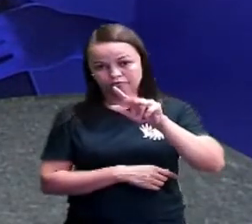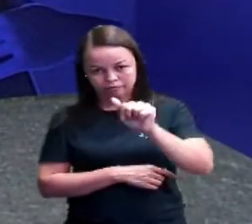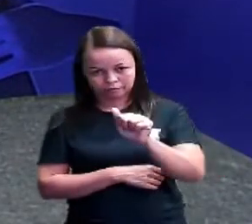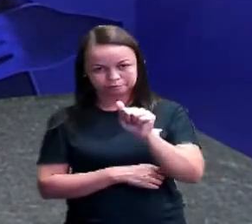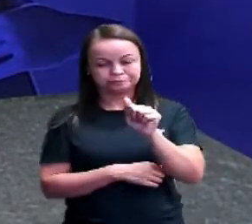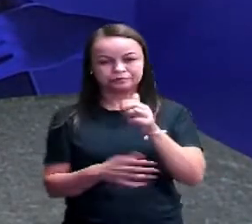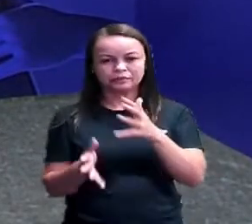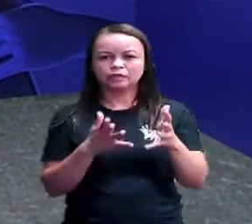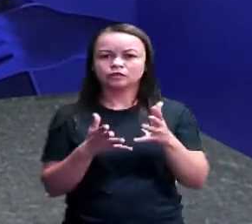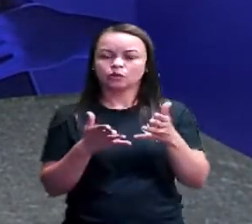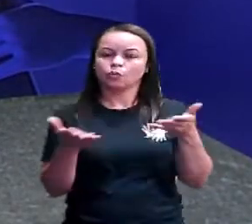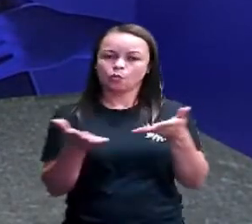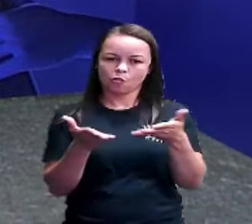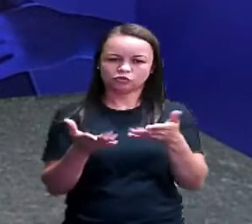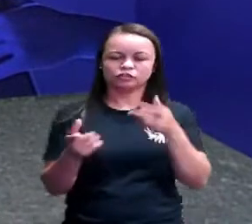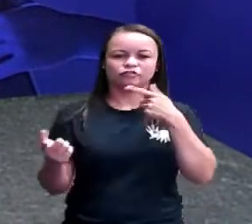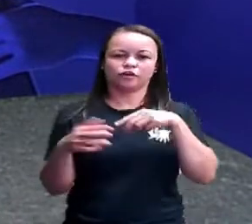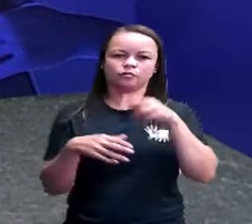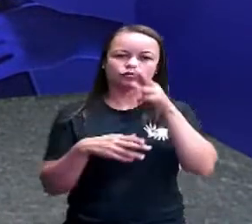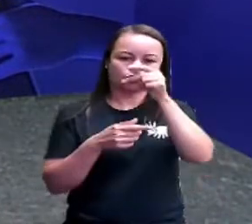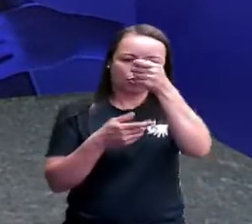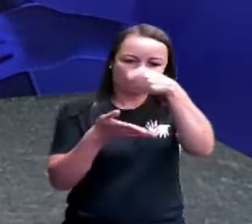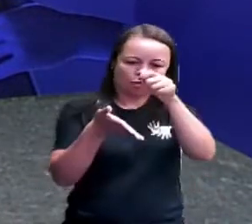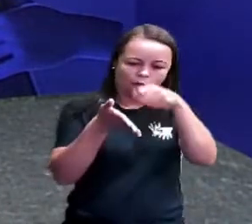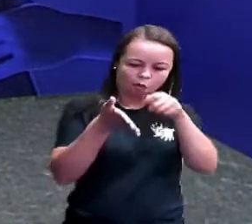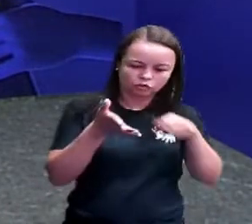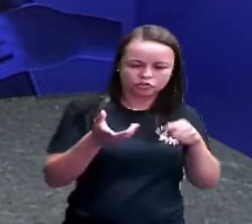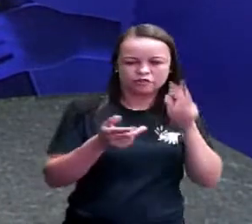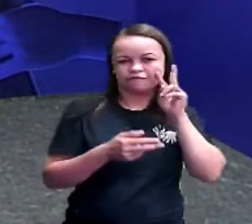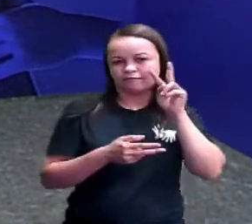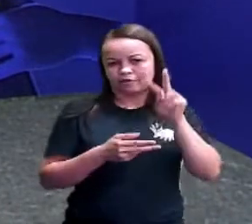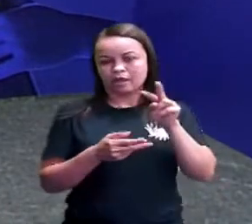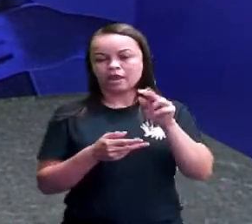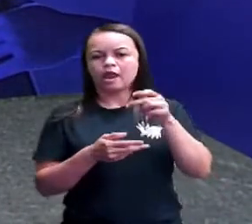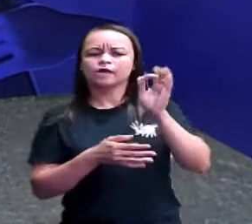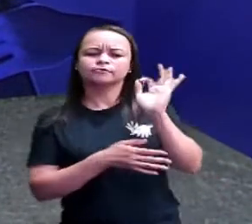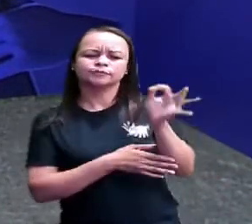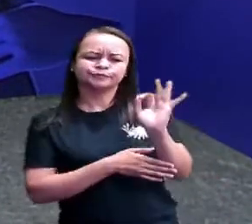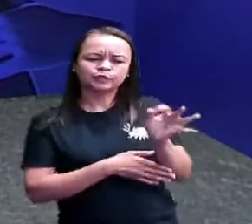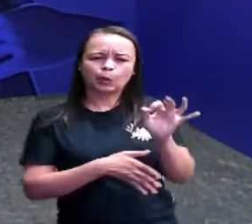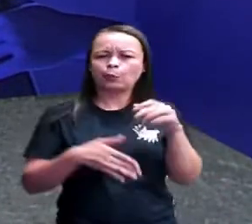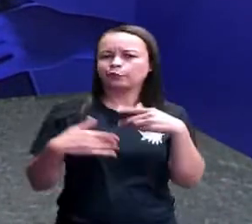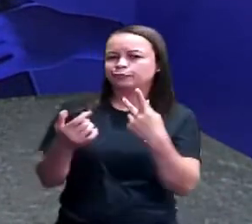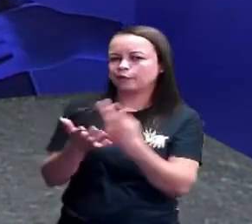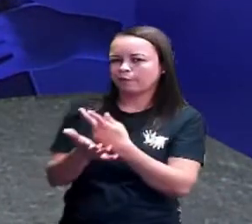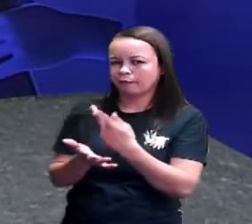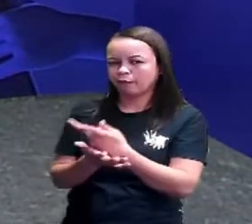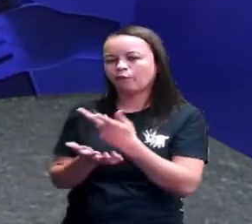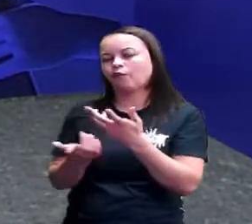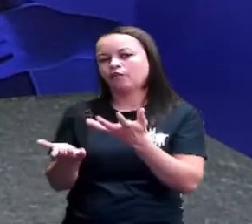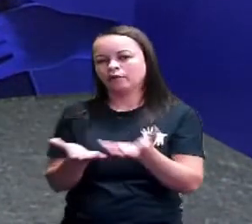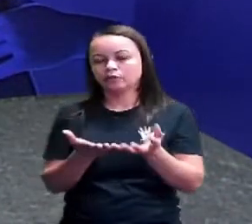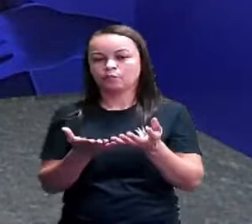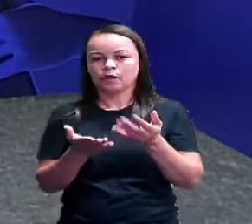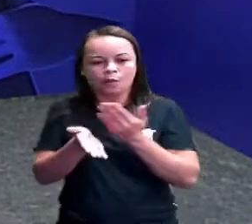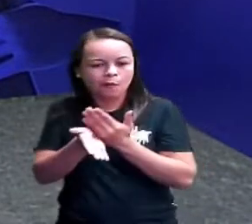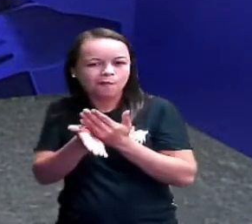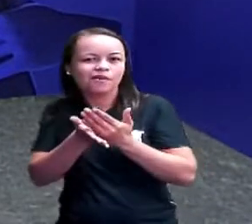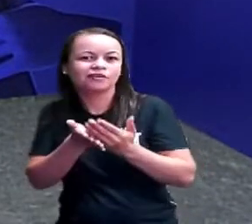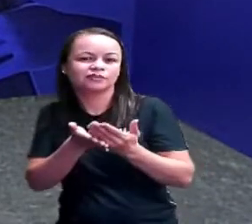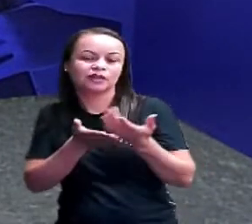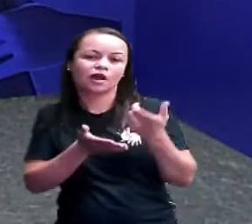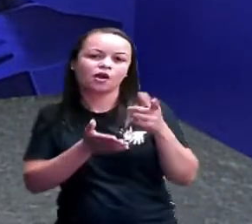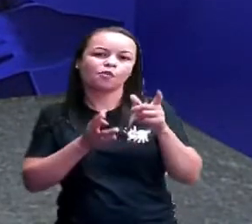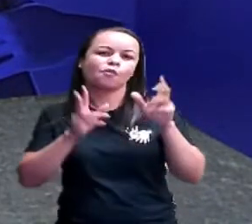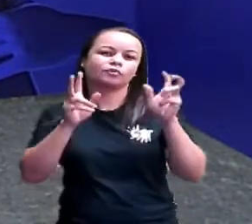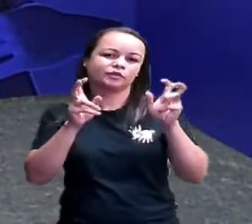comigo esse desafio para ver o que a gente acertou, o que a gente errou, para a gente poder dar início ao assunto